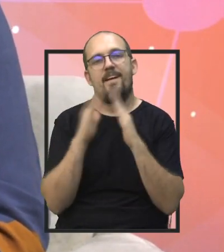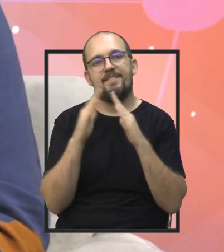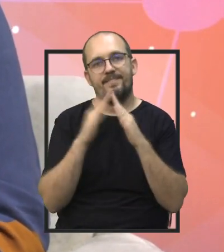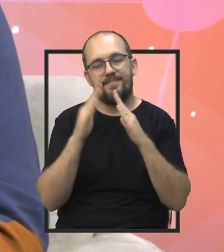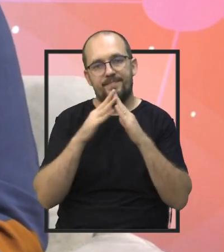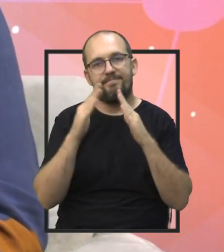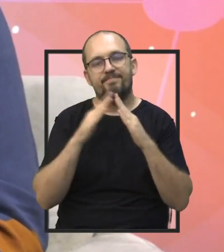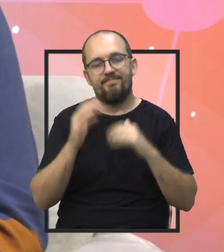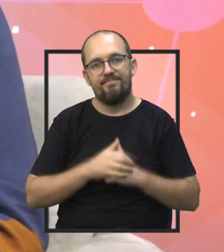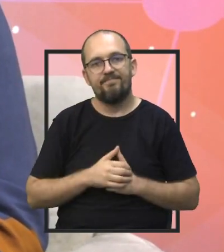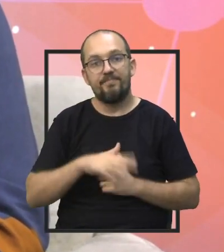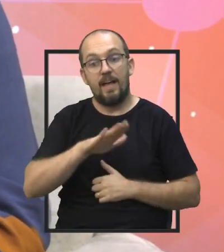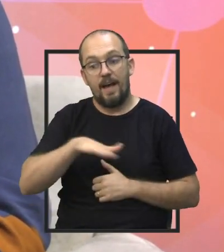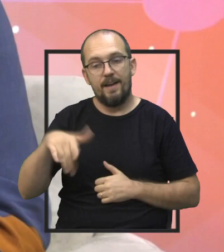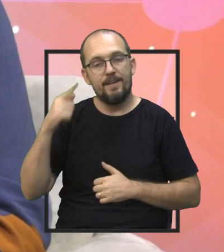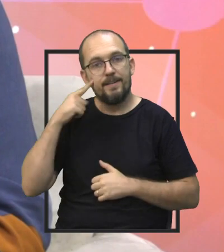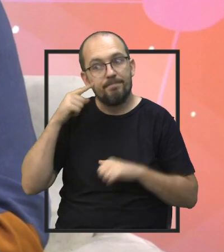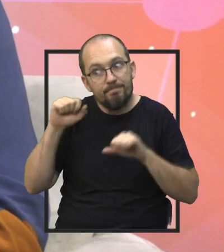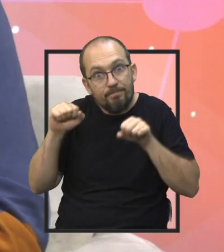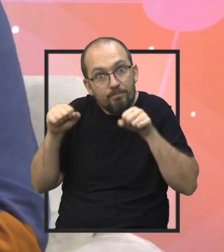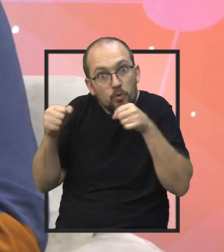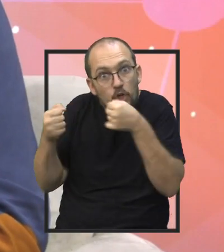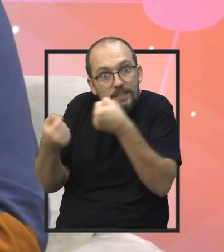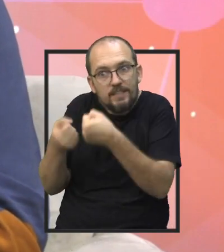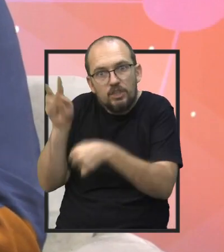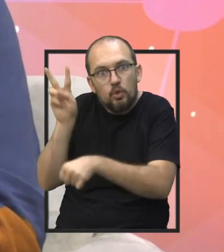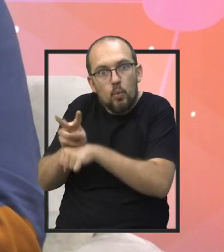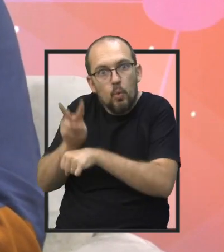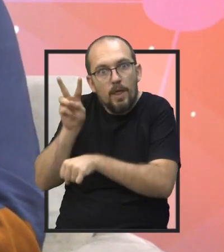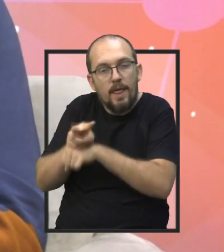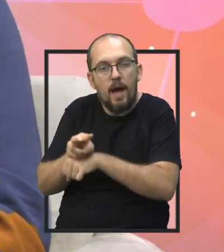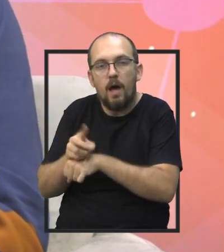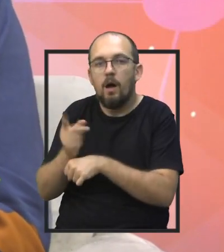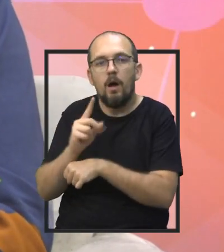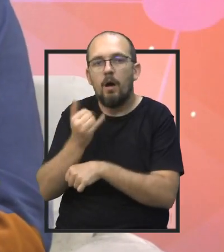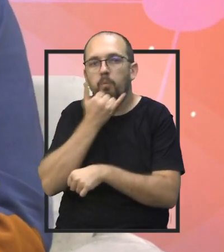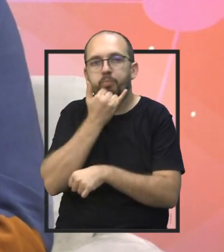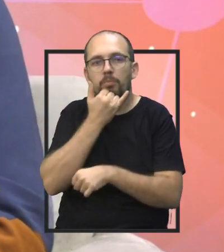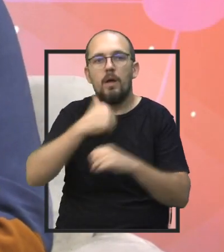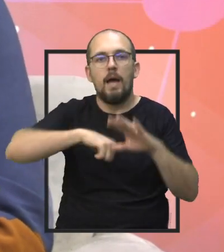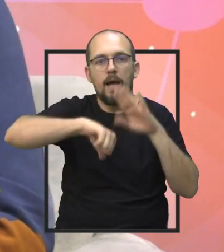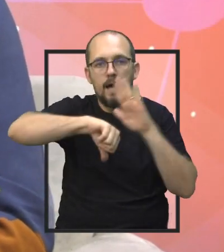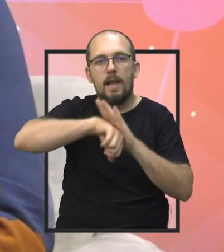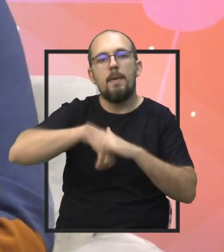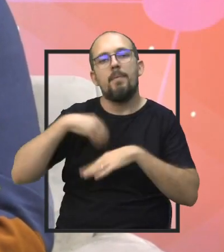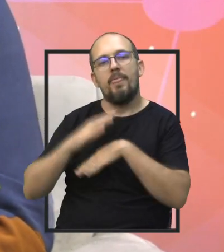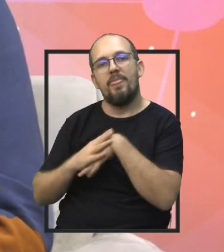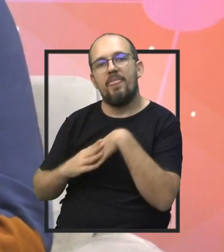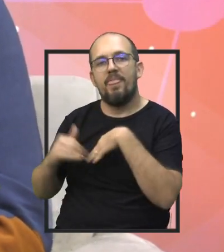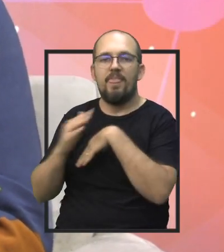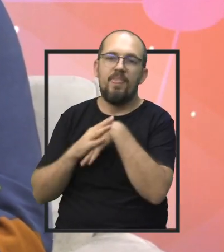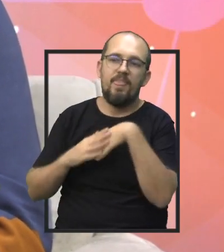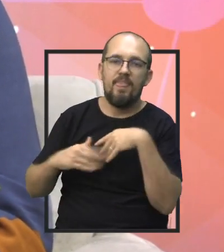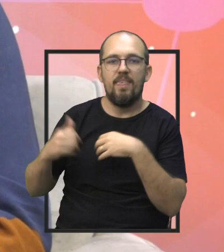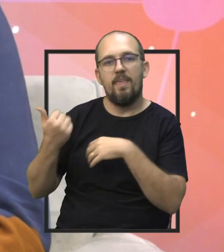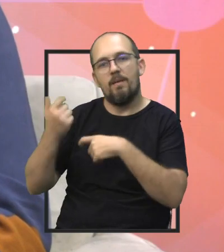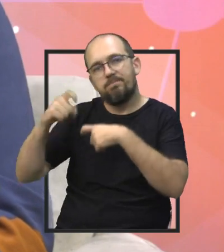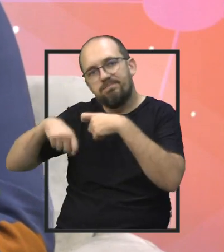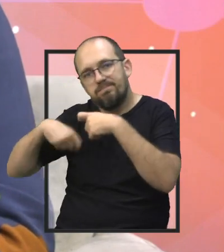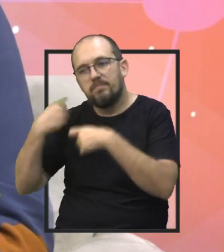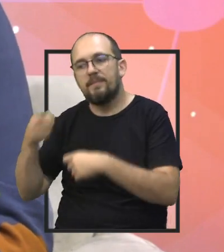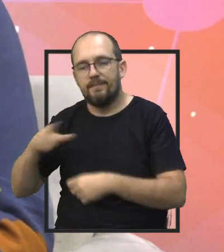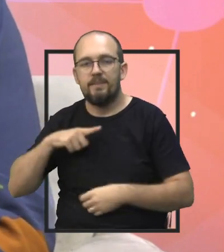famílias, onde a criança deveria estar protegida e cuidada, mas é onde os crimes acontecem. Então, esse é um papel